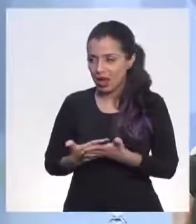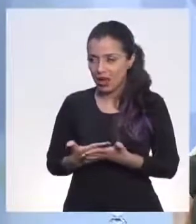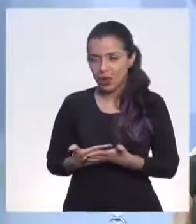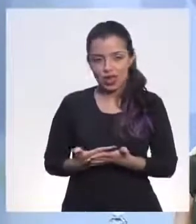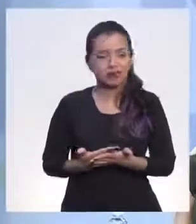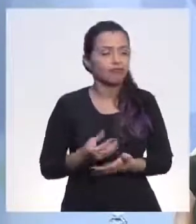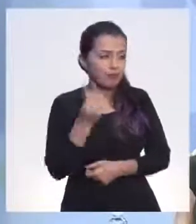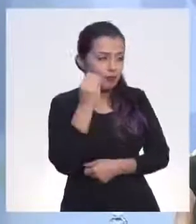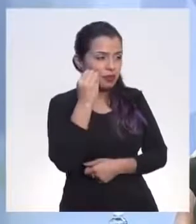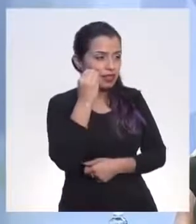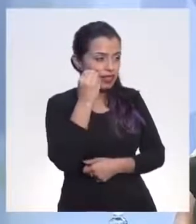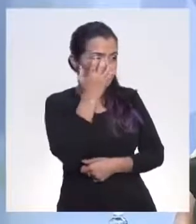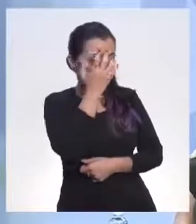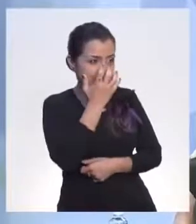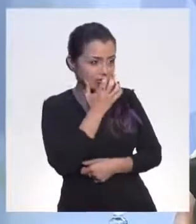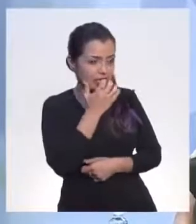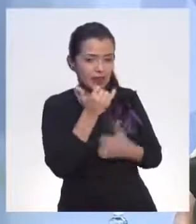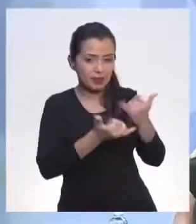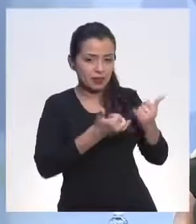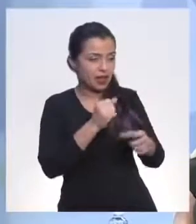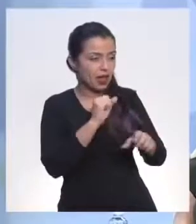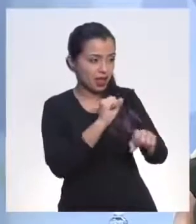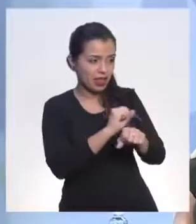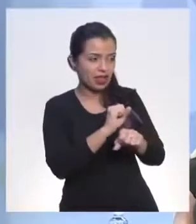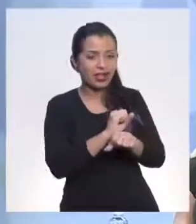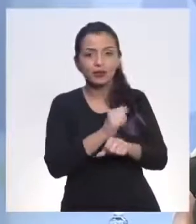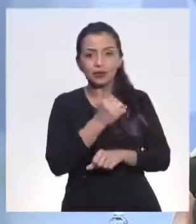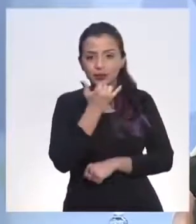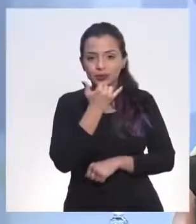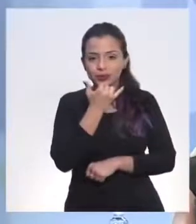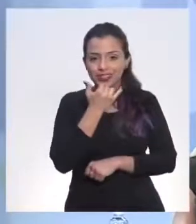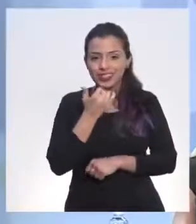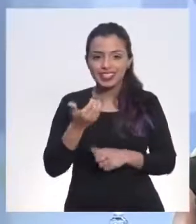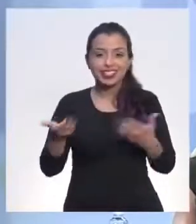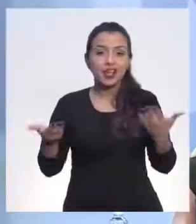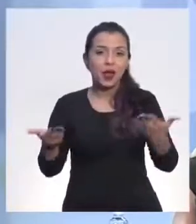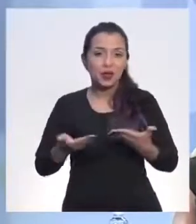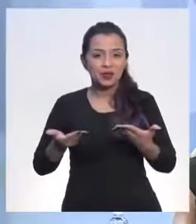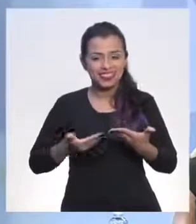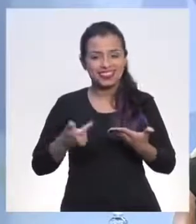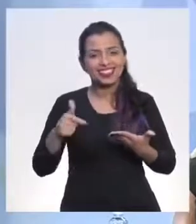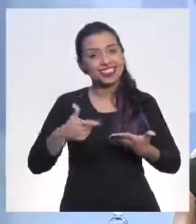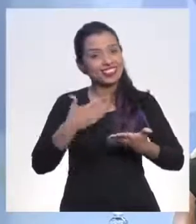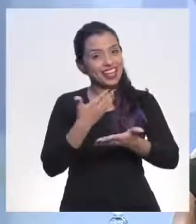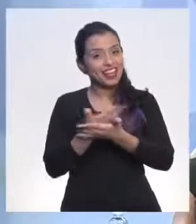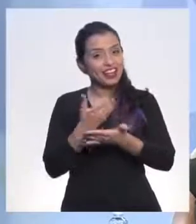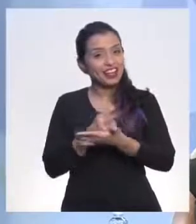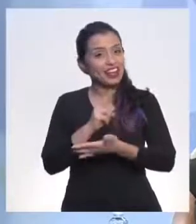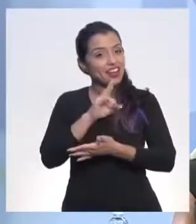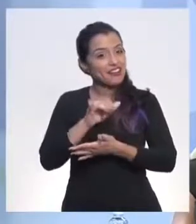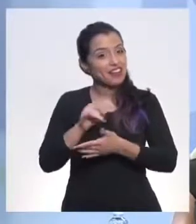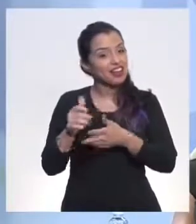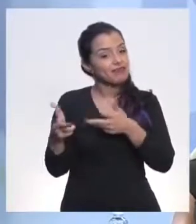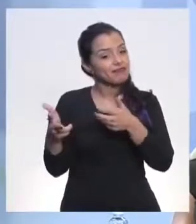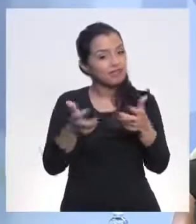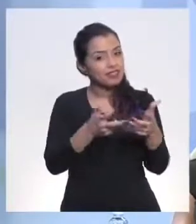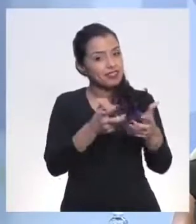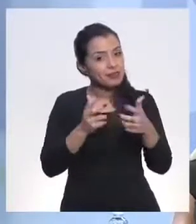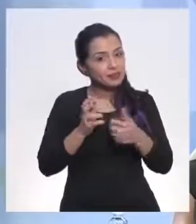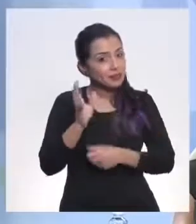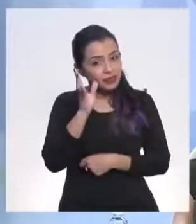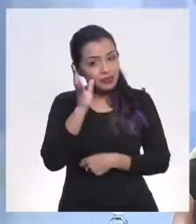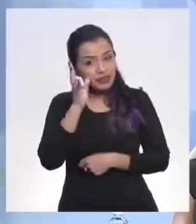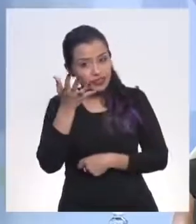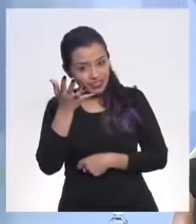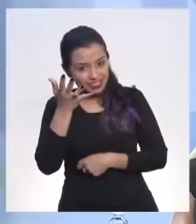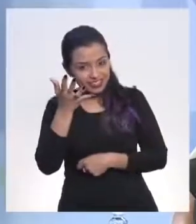Parar de brincar. A gente vai tentar. Então, nessa aula agora, nós vamos observar situações que sejam divisores, tá? Então,